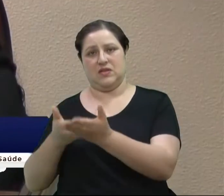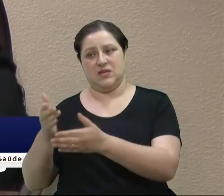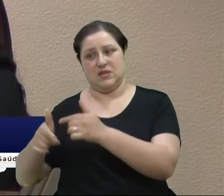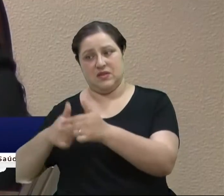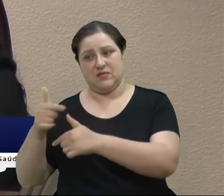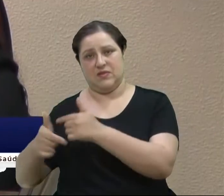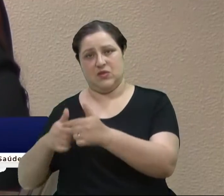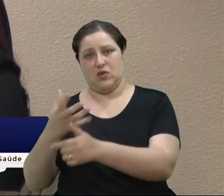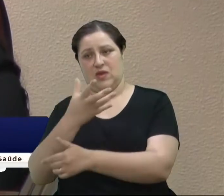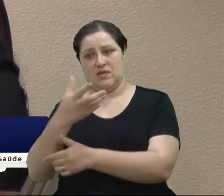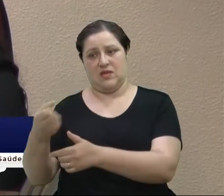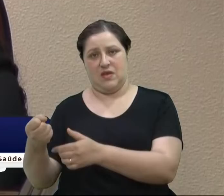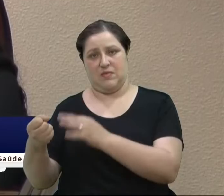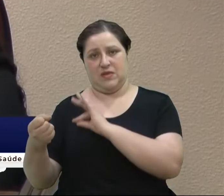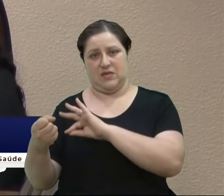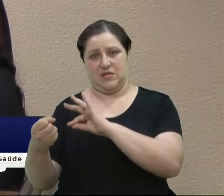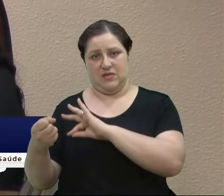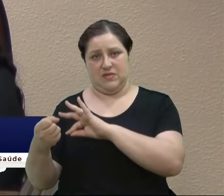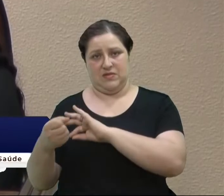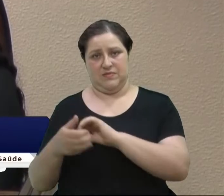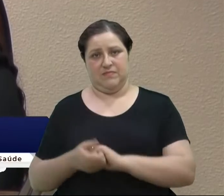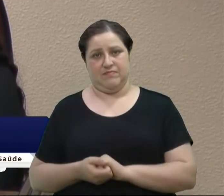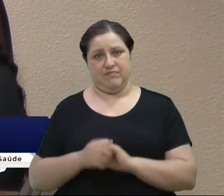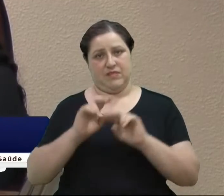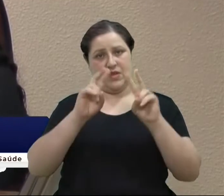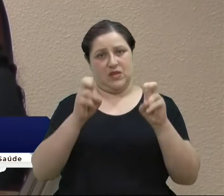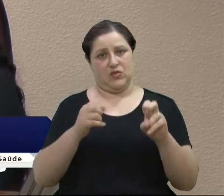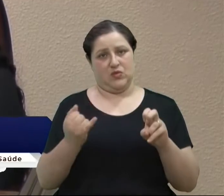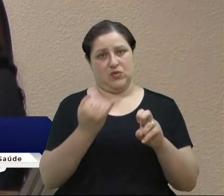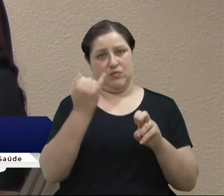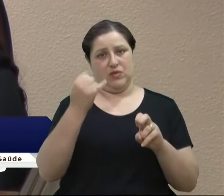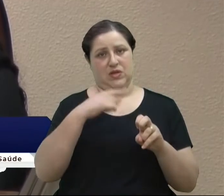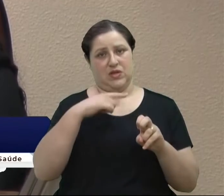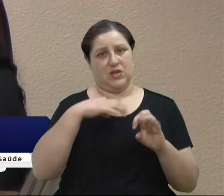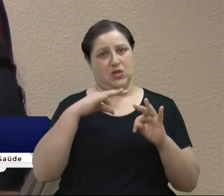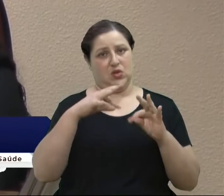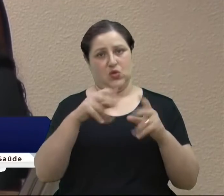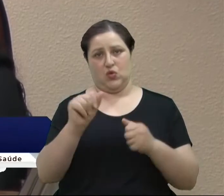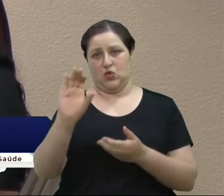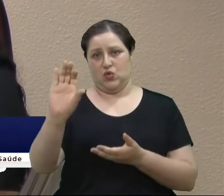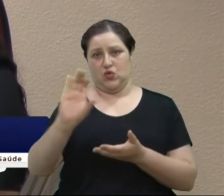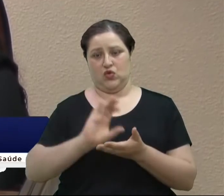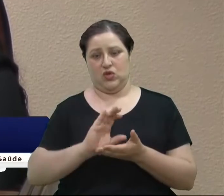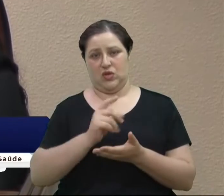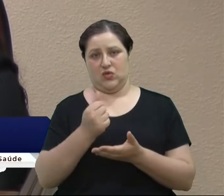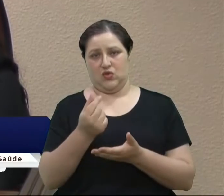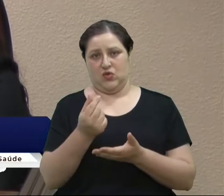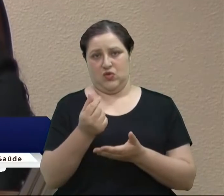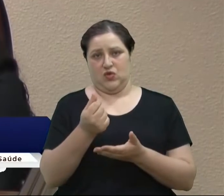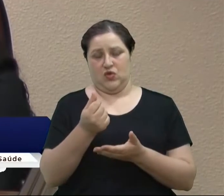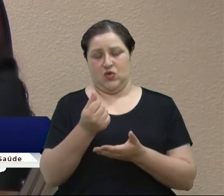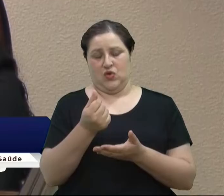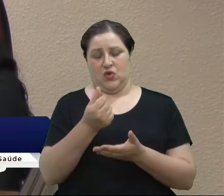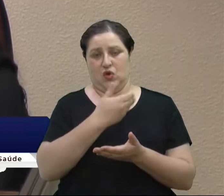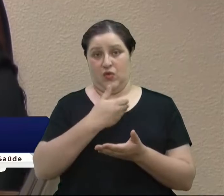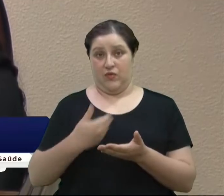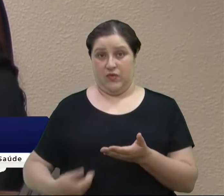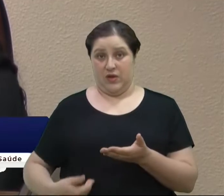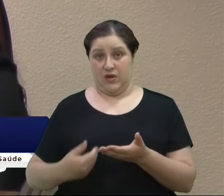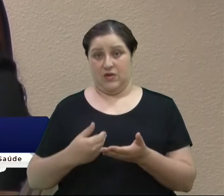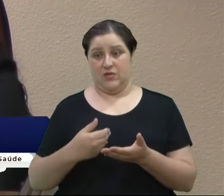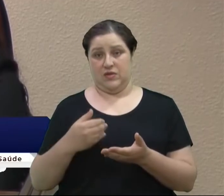importante e precisa ser colocada aqui, todo recurso público que é aplicado em